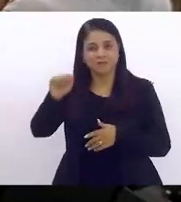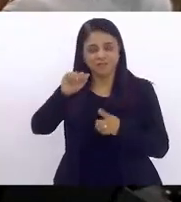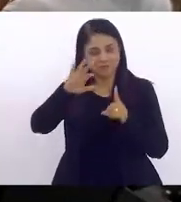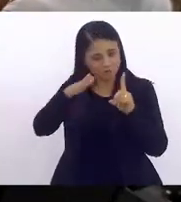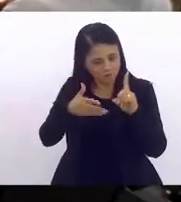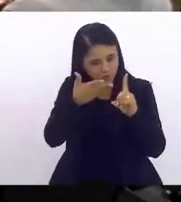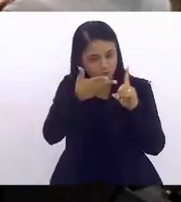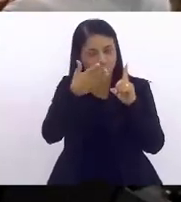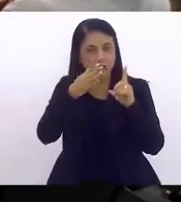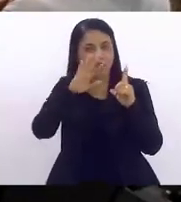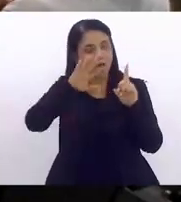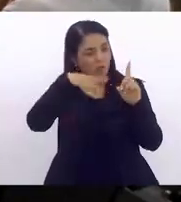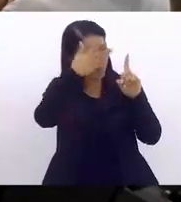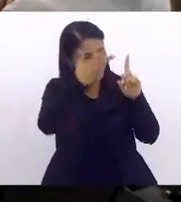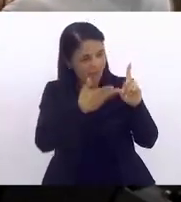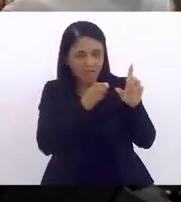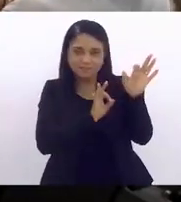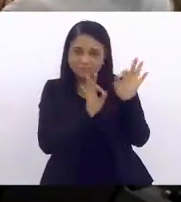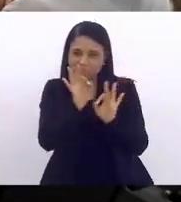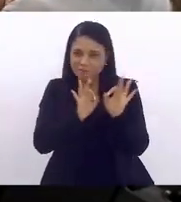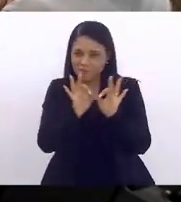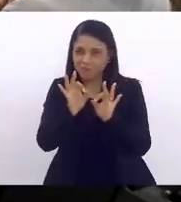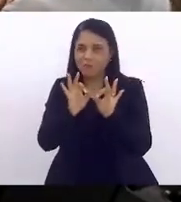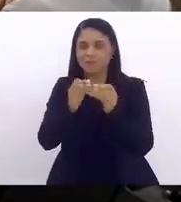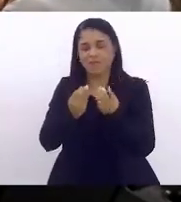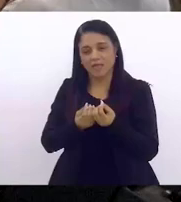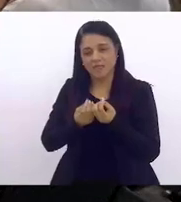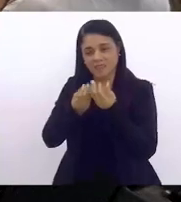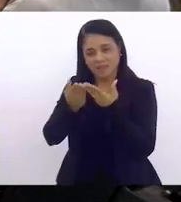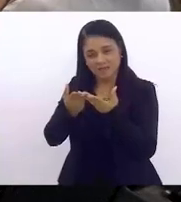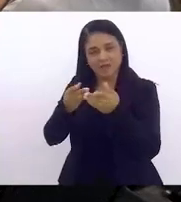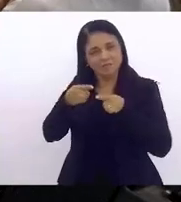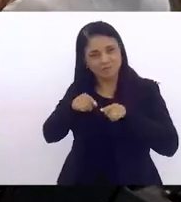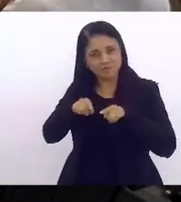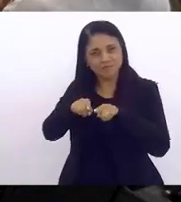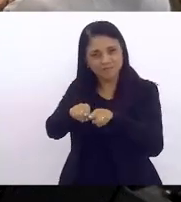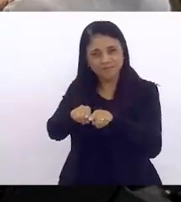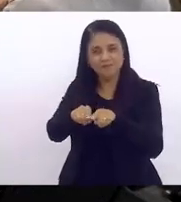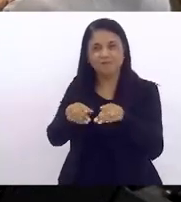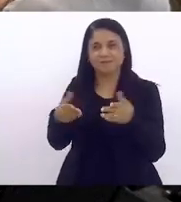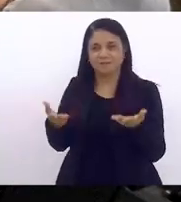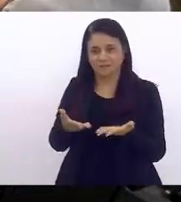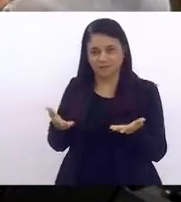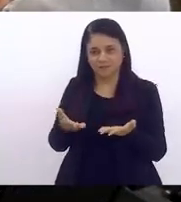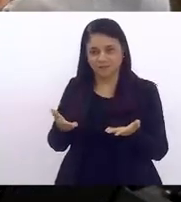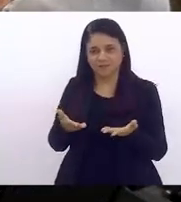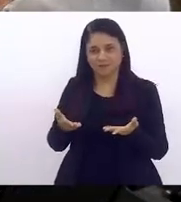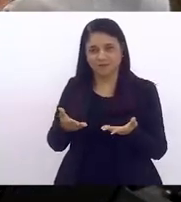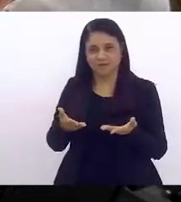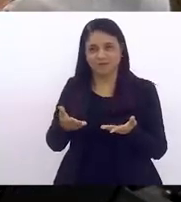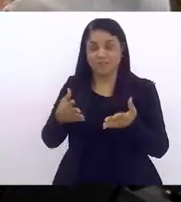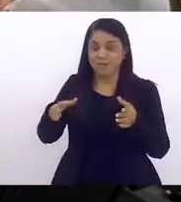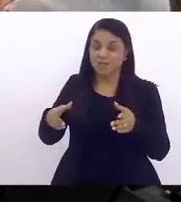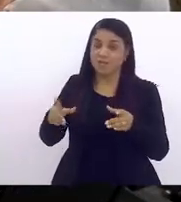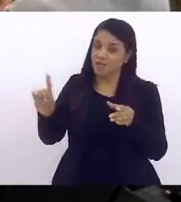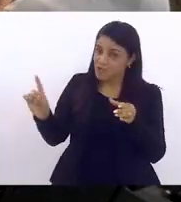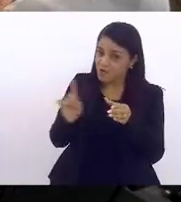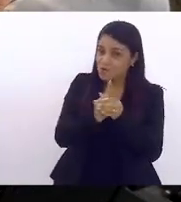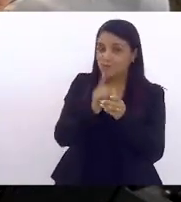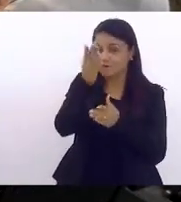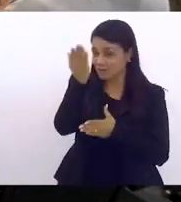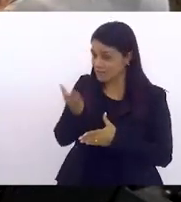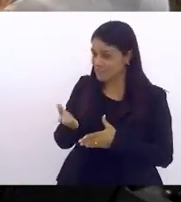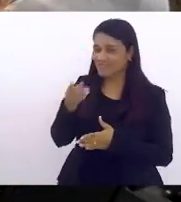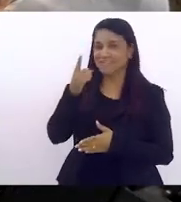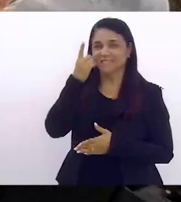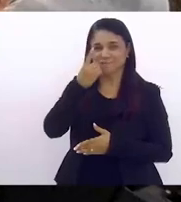preparou a homenagem, que também quer entregar para alguns parceiros que estão aqui. e inclui você. Então, por isso